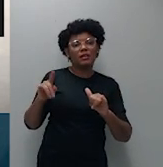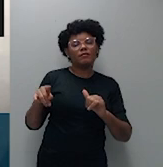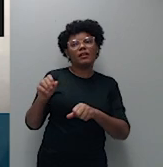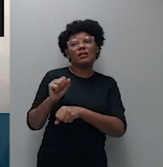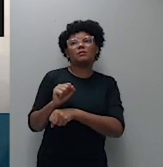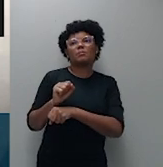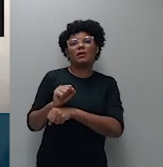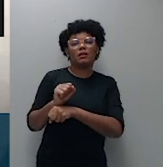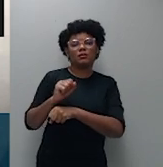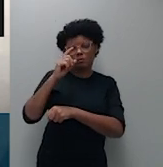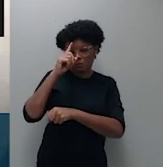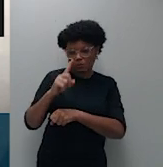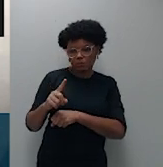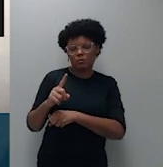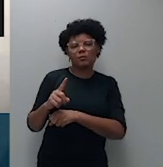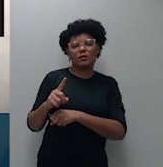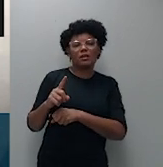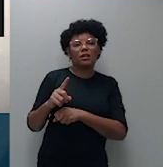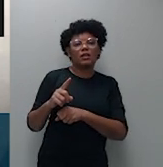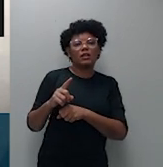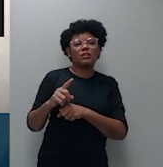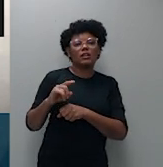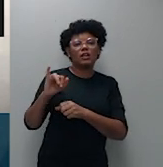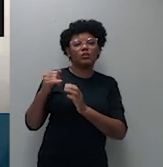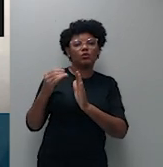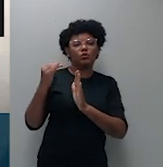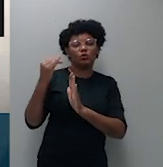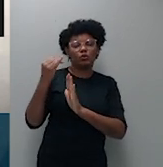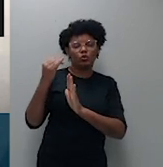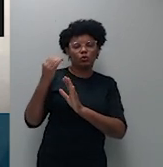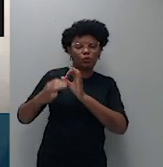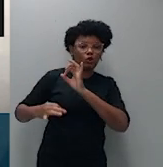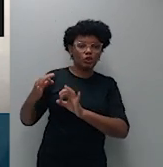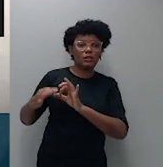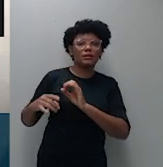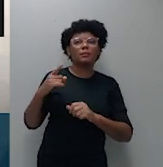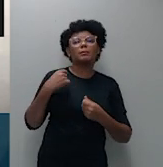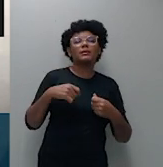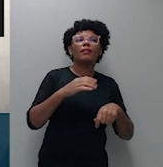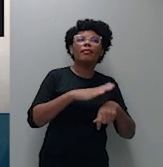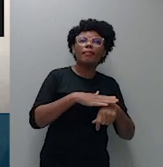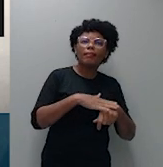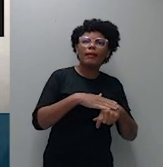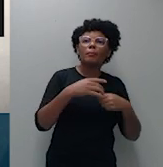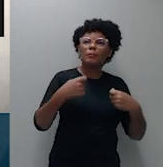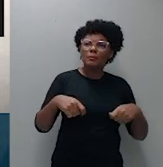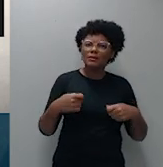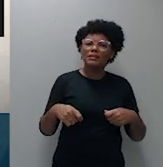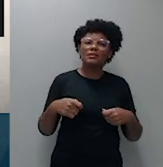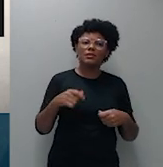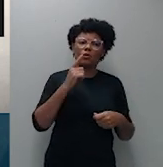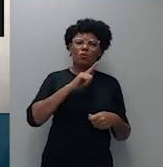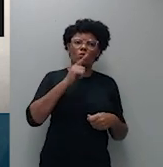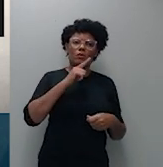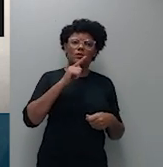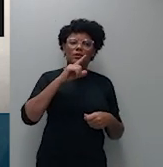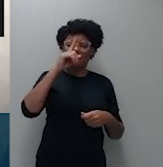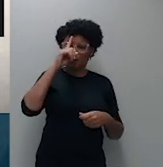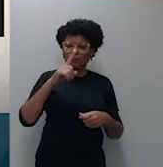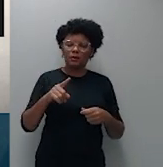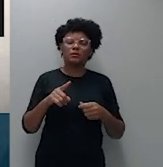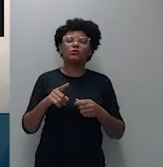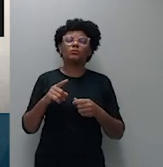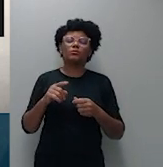ordem judicial até porque há um tempo necessário para que consiga Essa ordem judicial e no